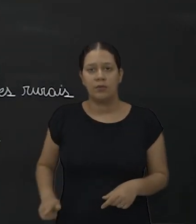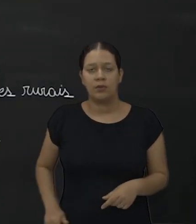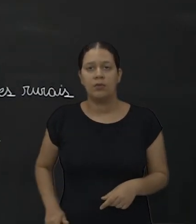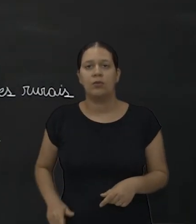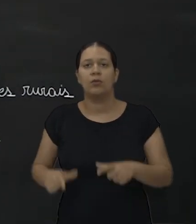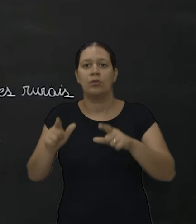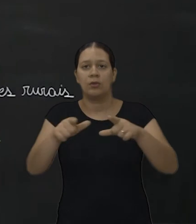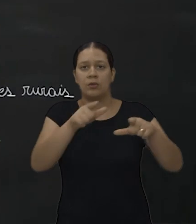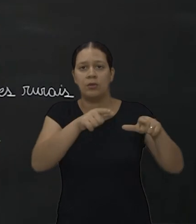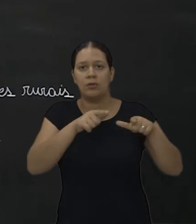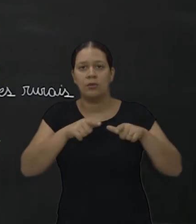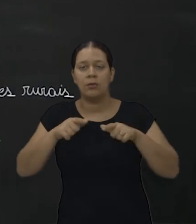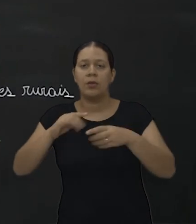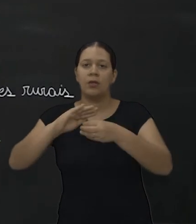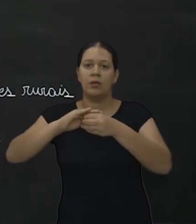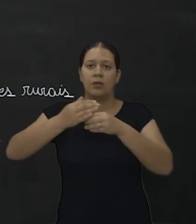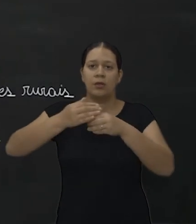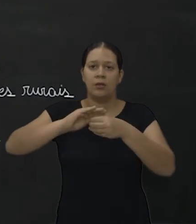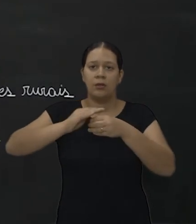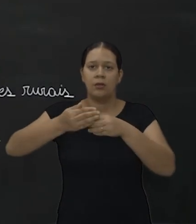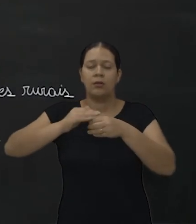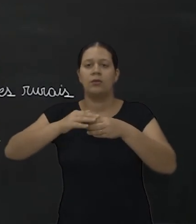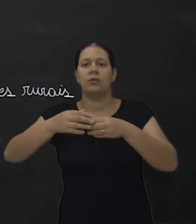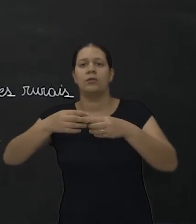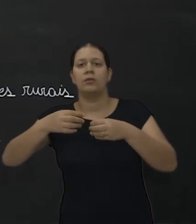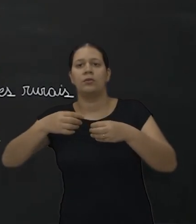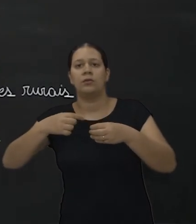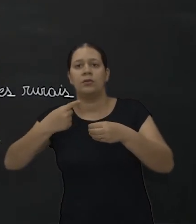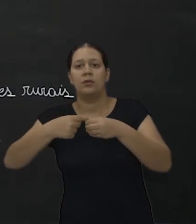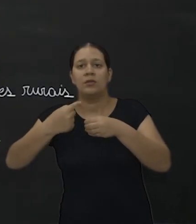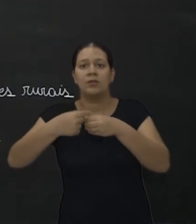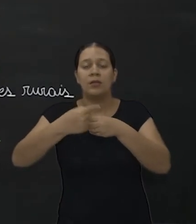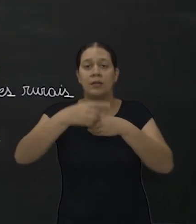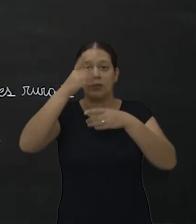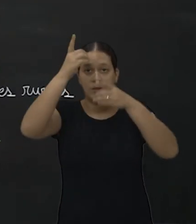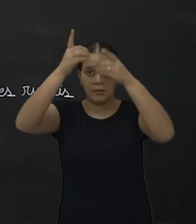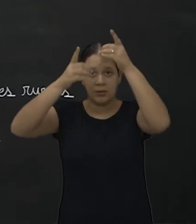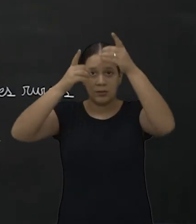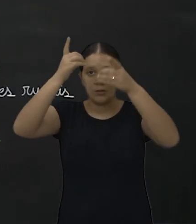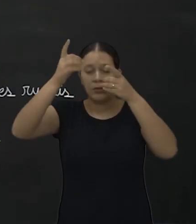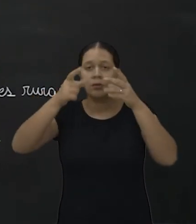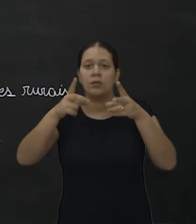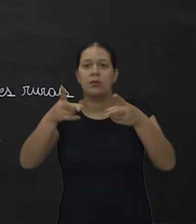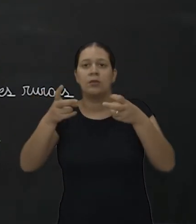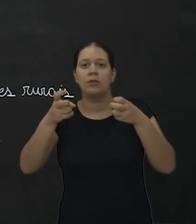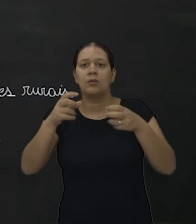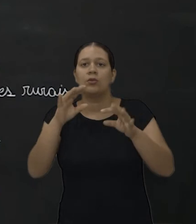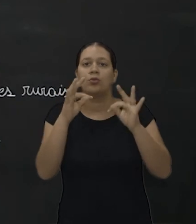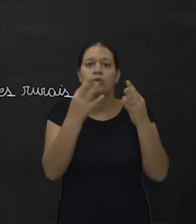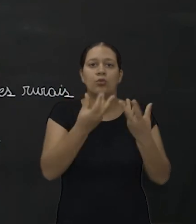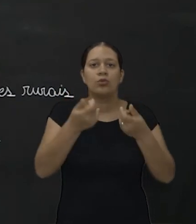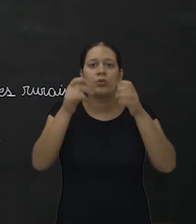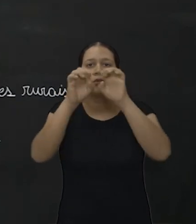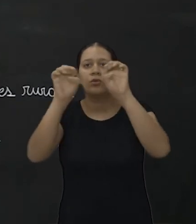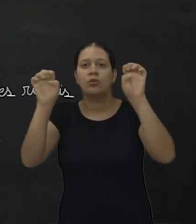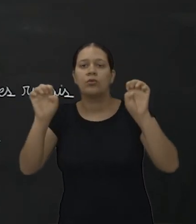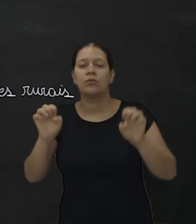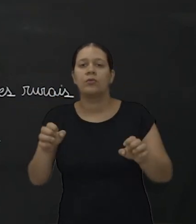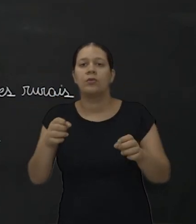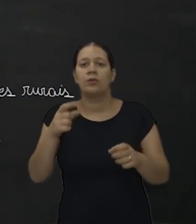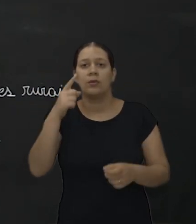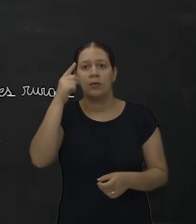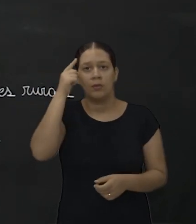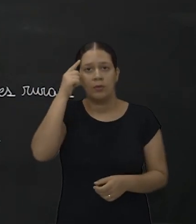do controle das câmaras municipais. A ideia é que você percebesse que toda essa estrutura ela foi pensada para um